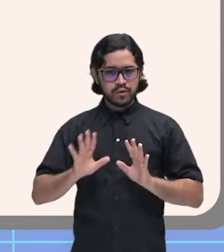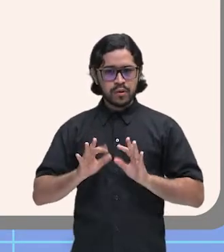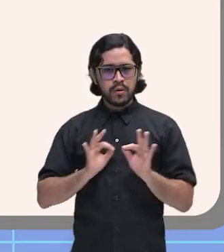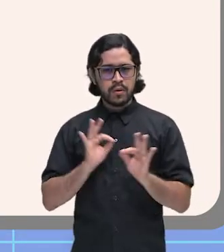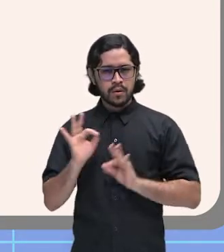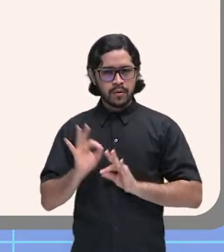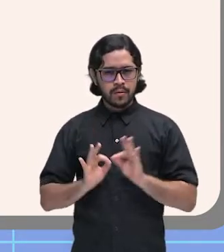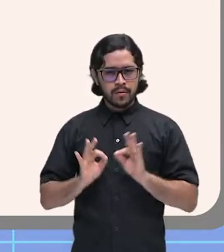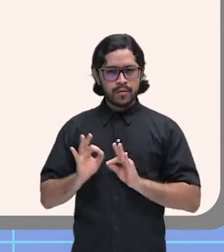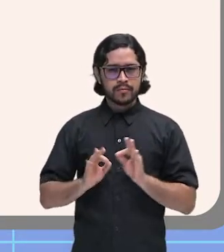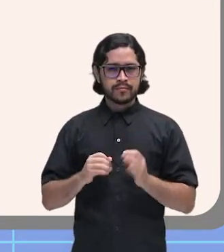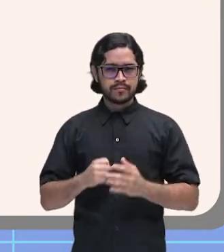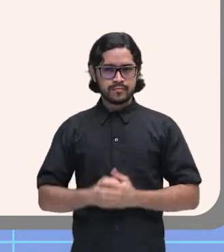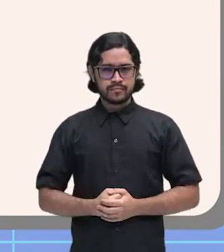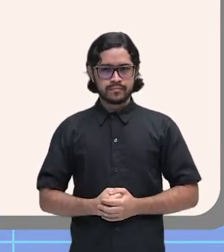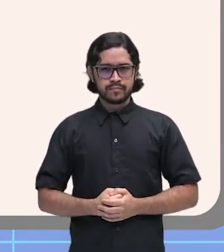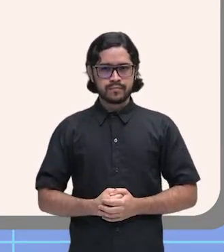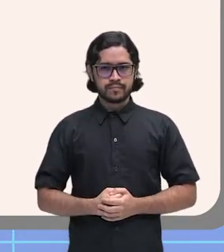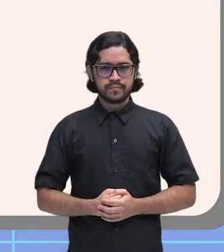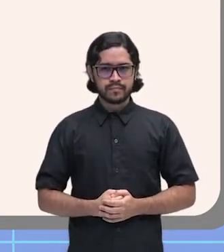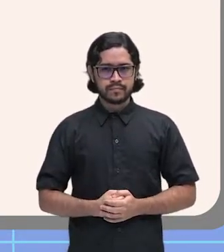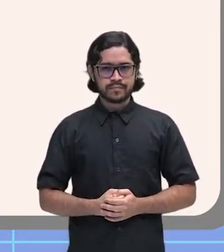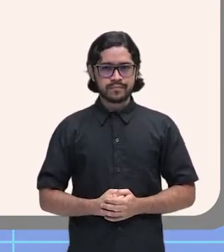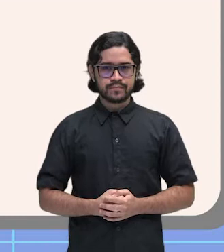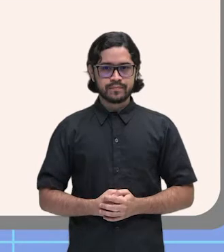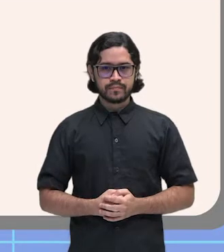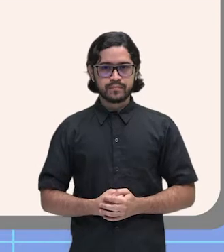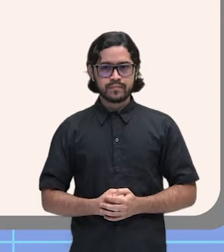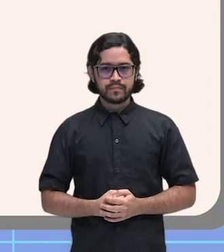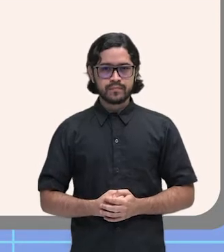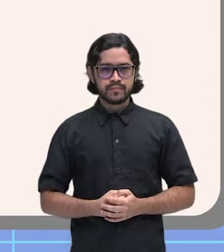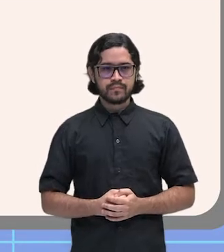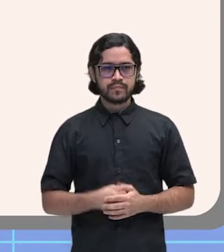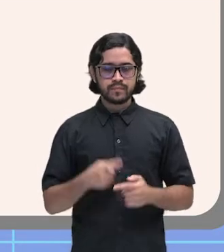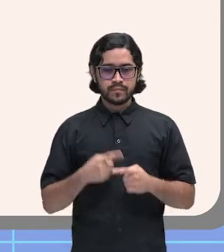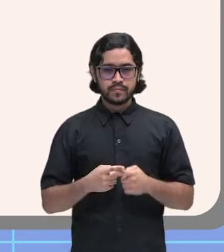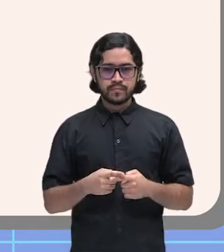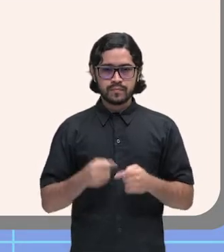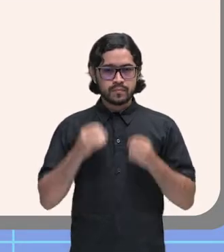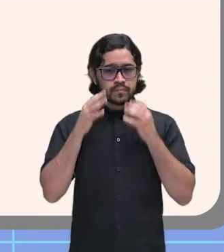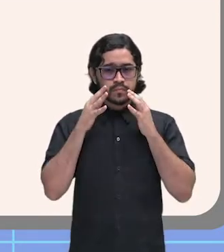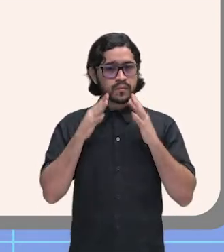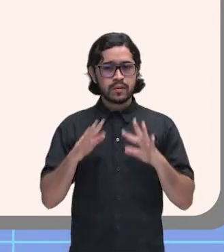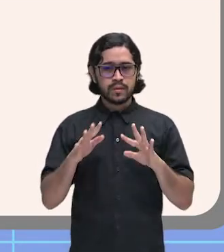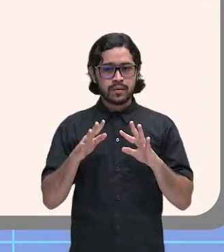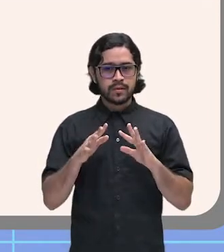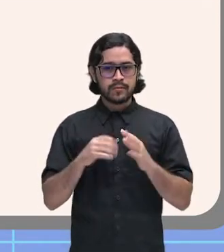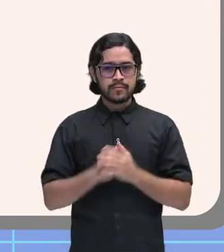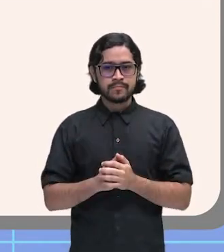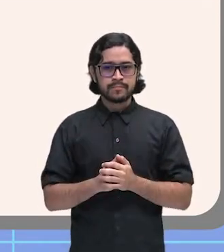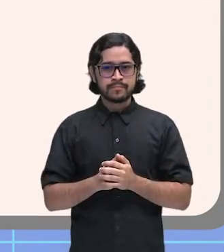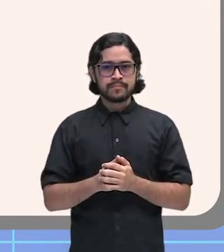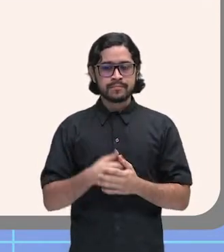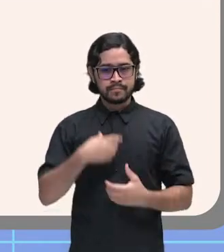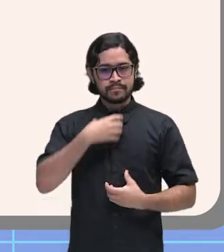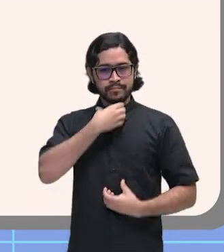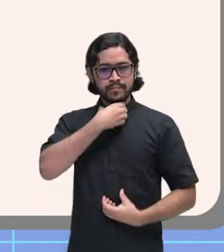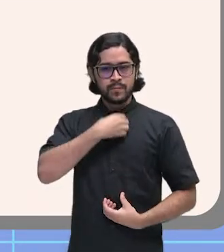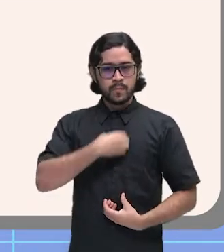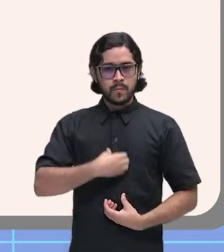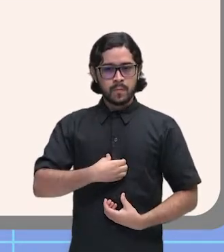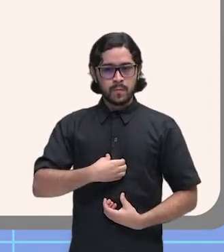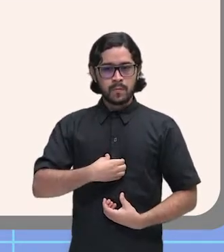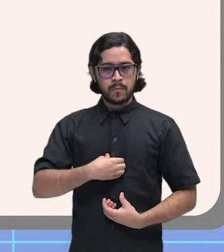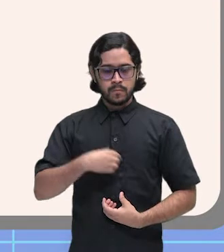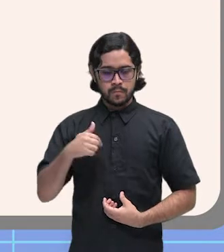por reflexo, certo? Ela vai responder por reflexo pós-deglutição. O esôfago, aí não, aí o movimento se